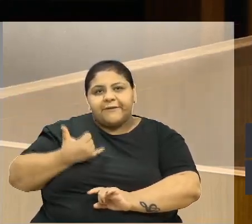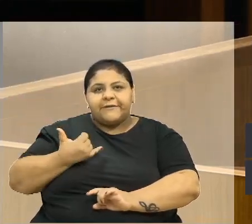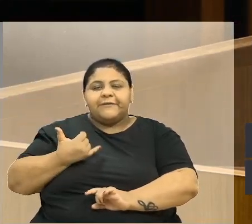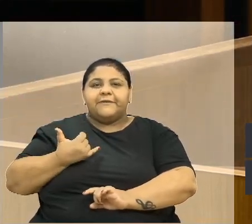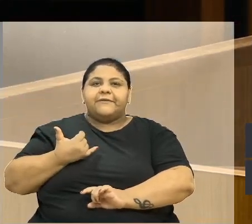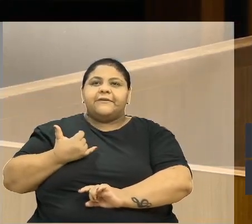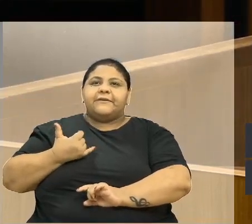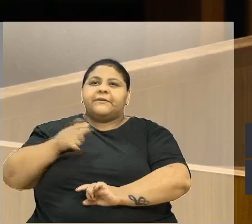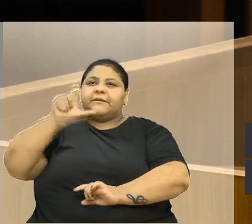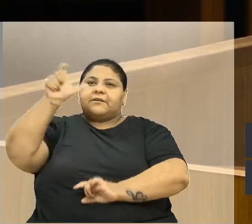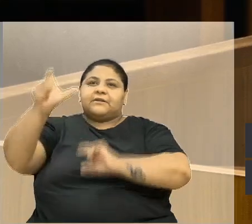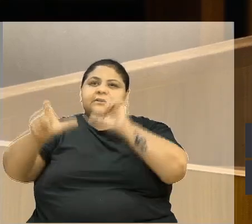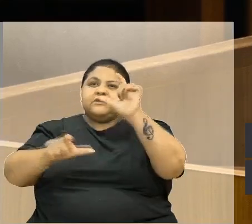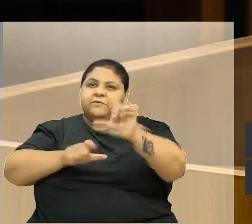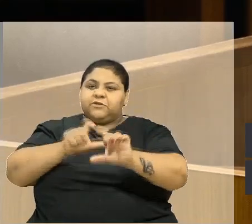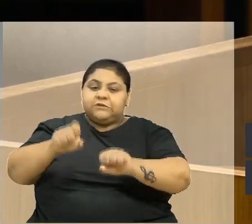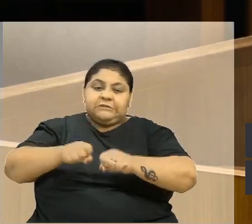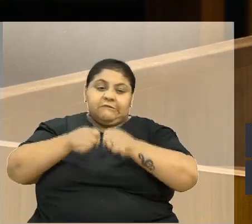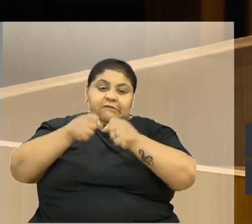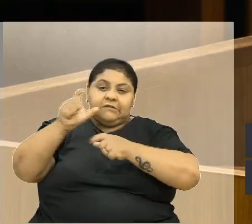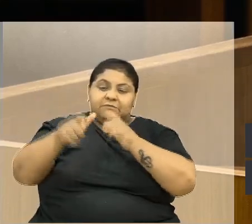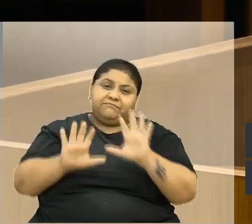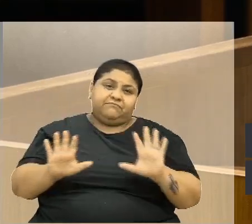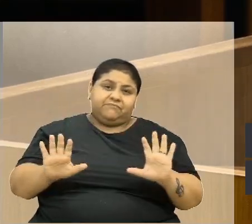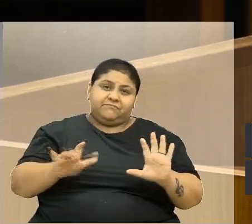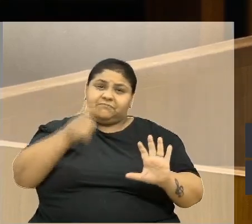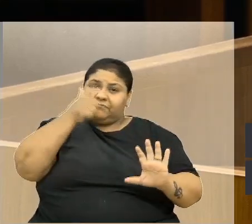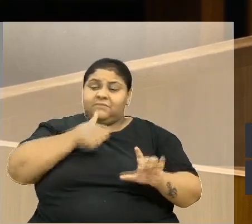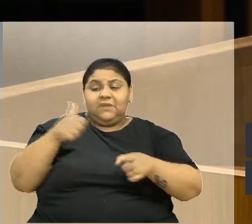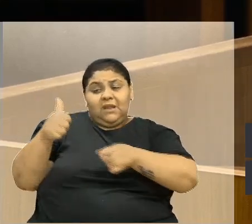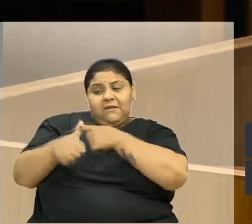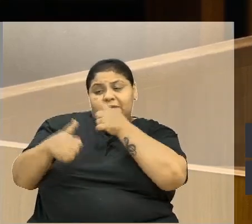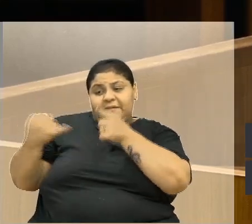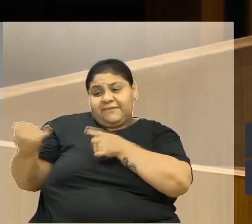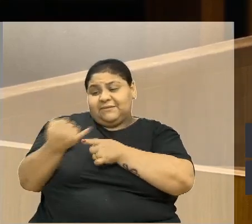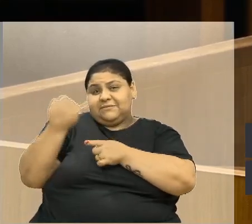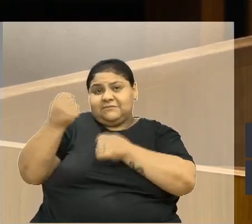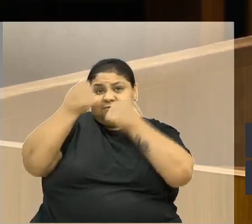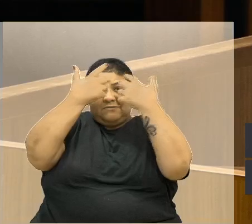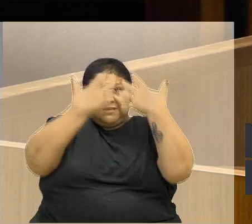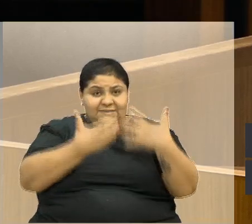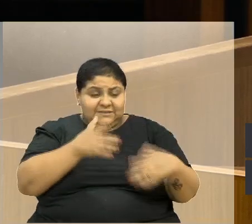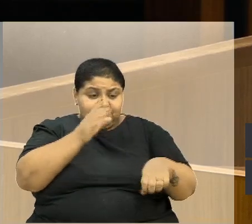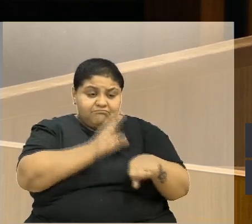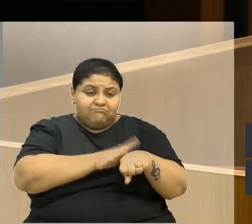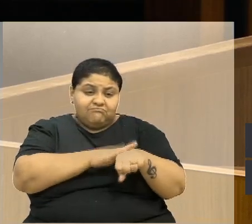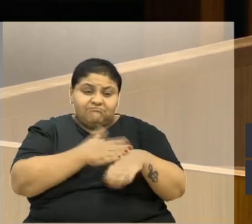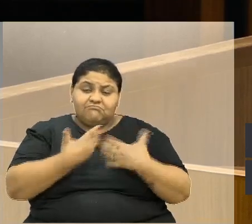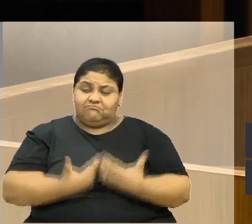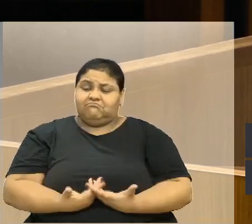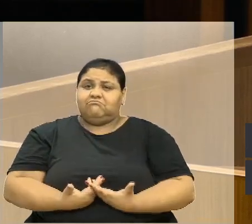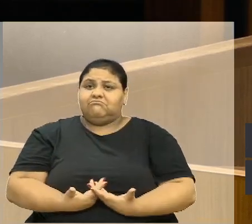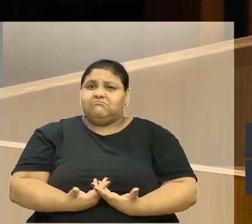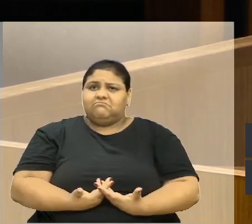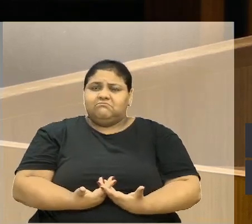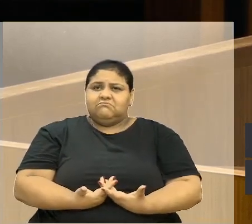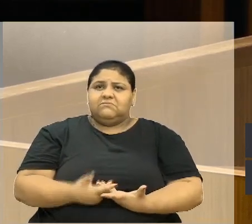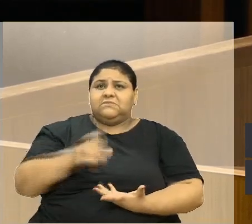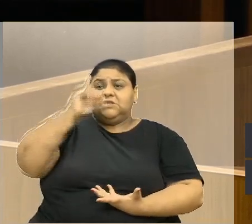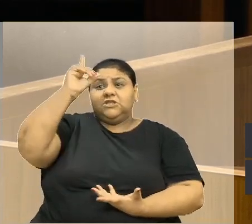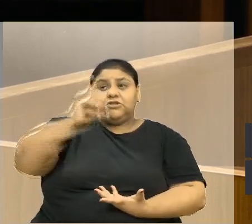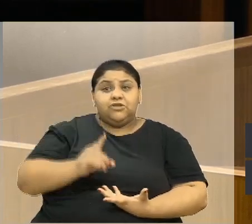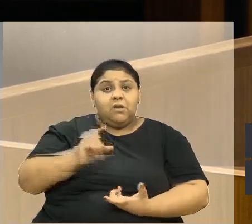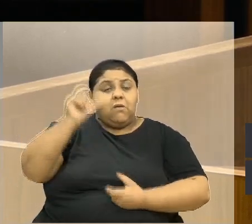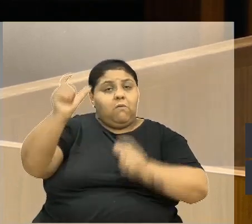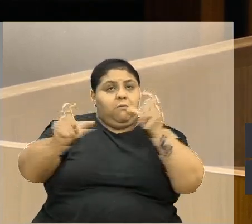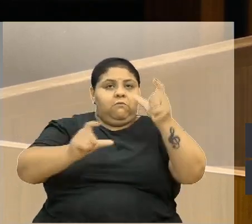defender bandido. Então, acho que a primeira questão importante para colocar nesse momento é que os direitos